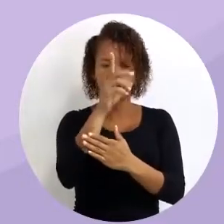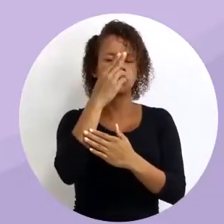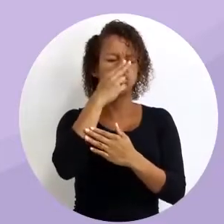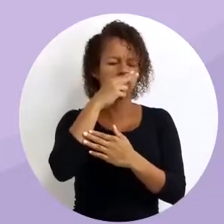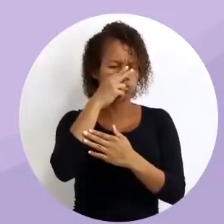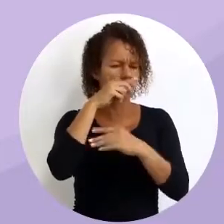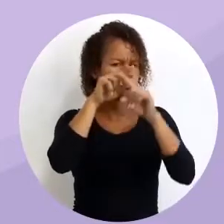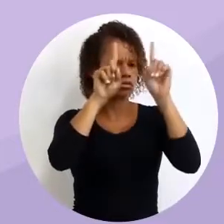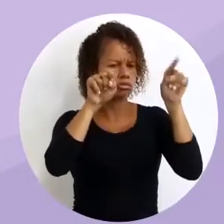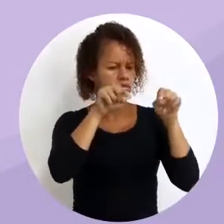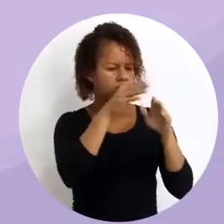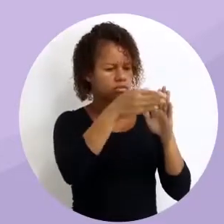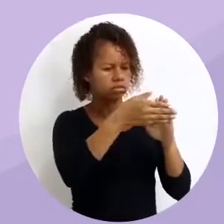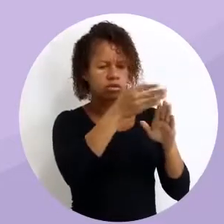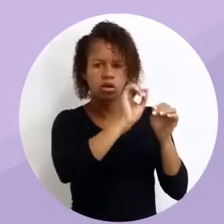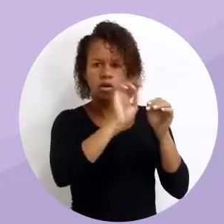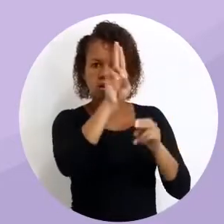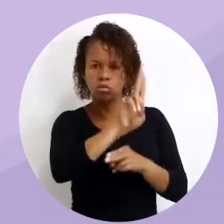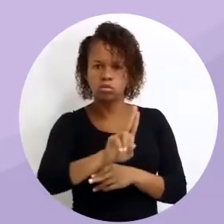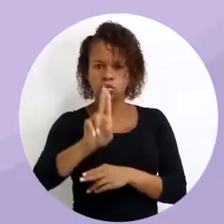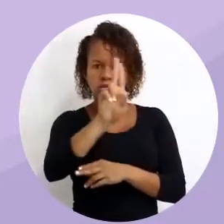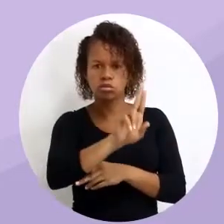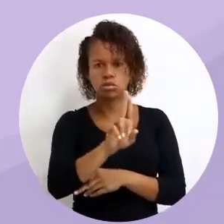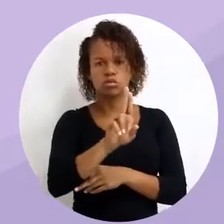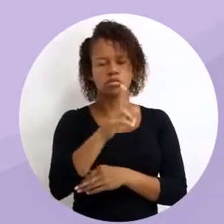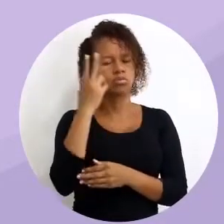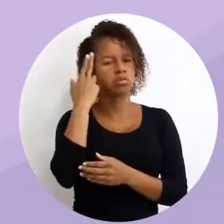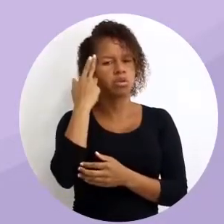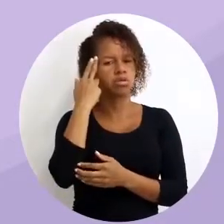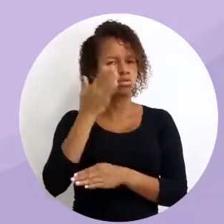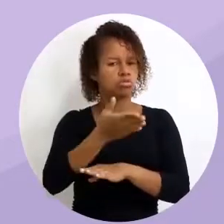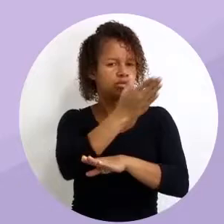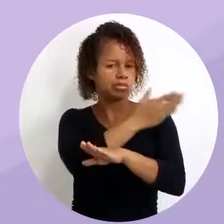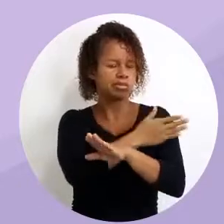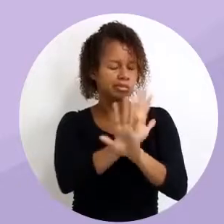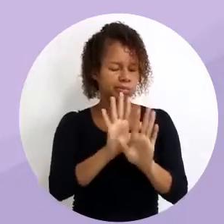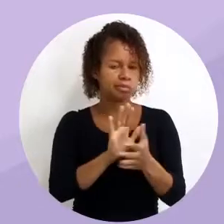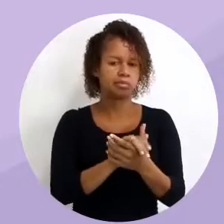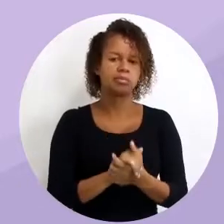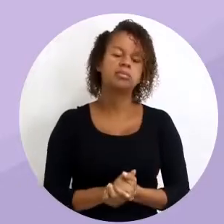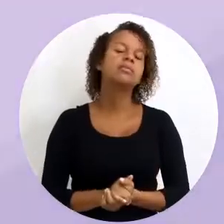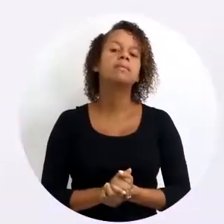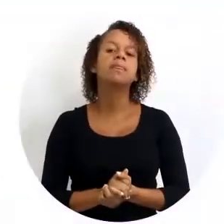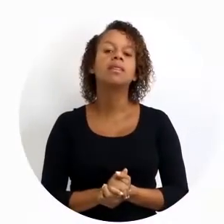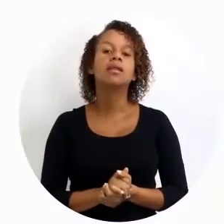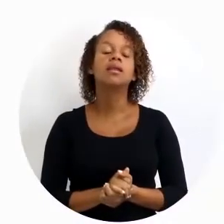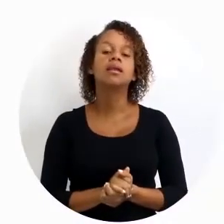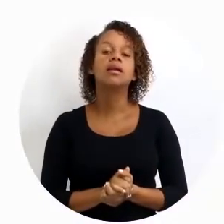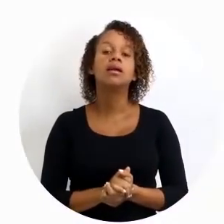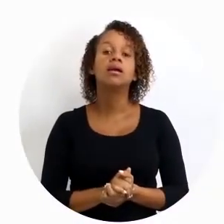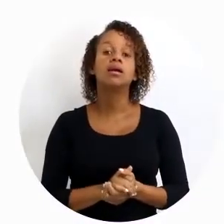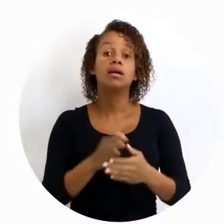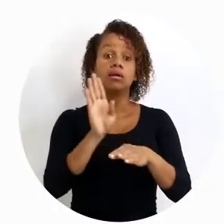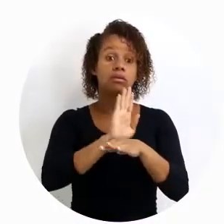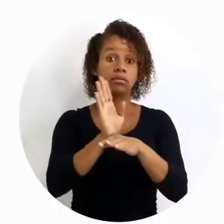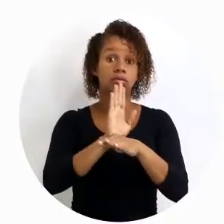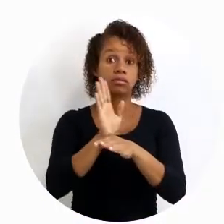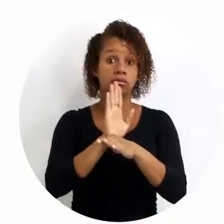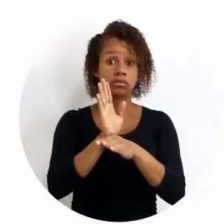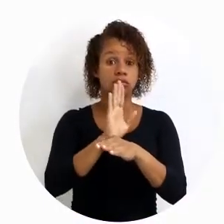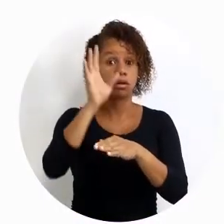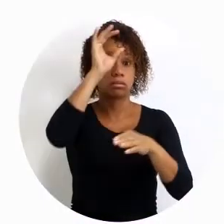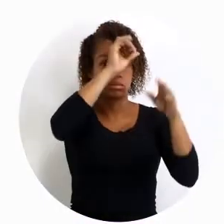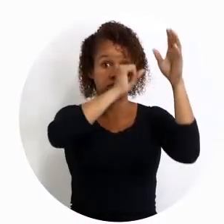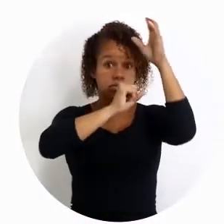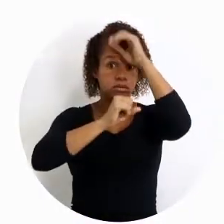que será o mesmo projeto que você representou utilizando o software AutoCAD. Vamos lá? Nesse